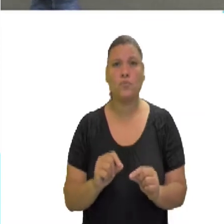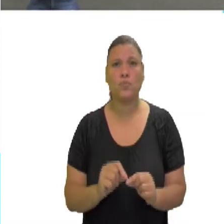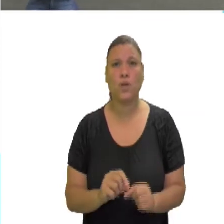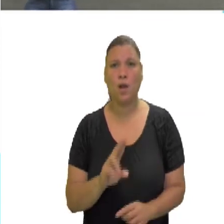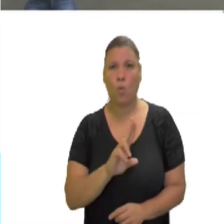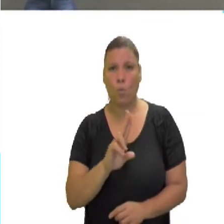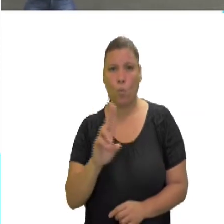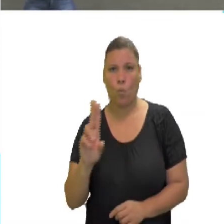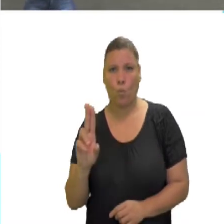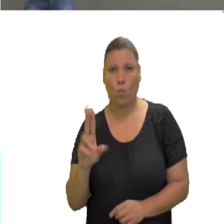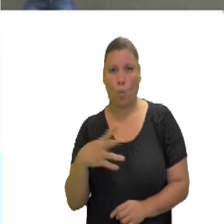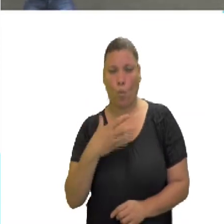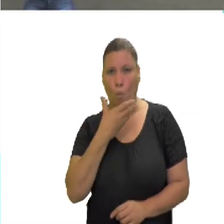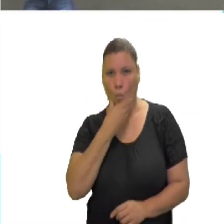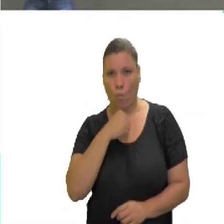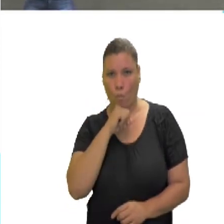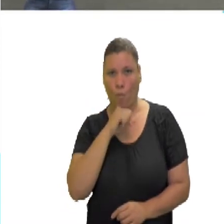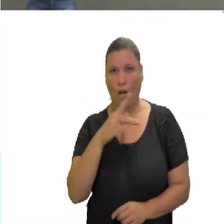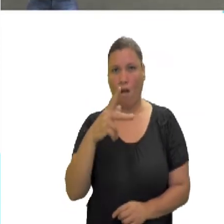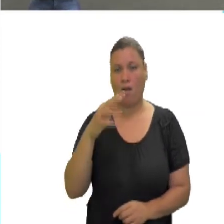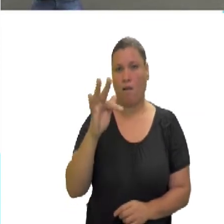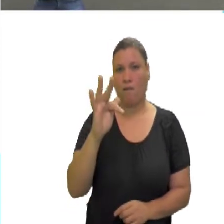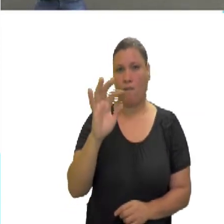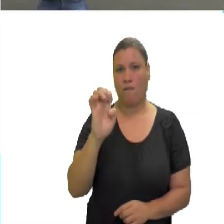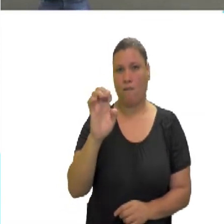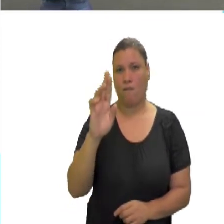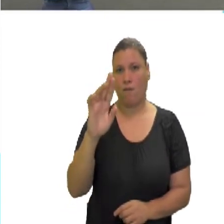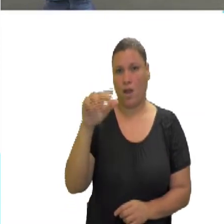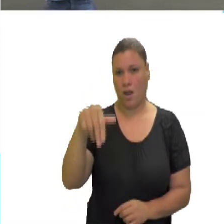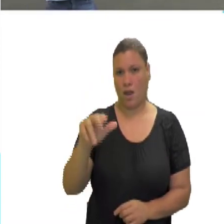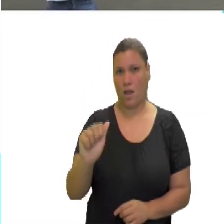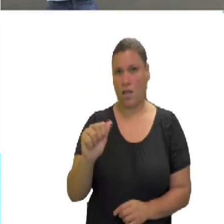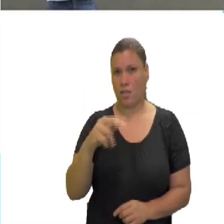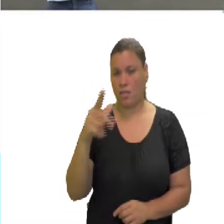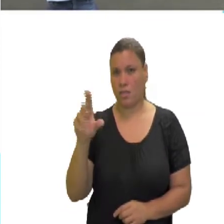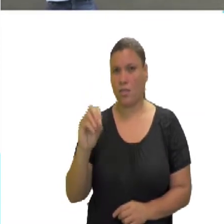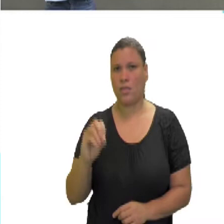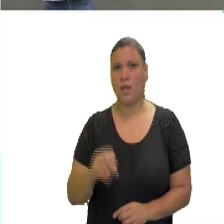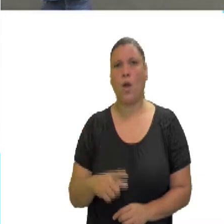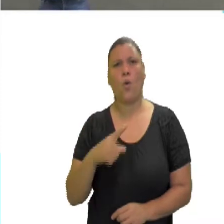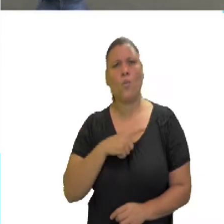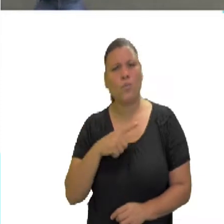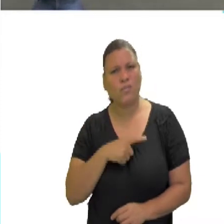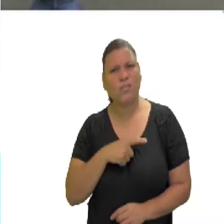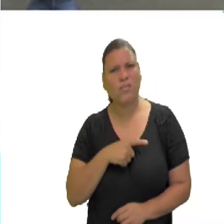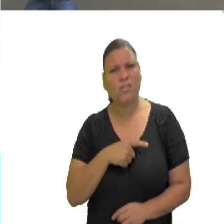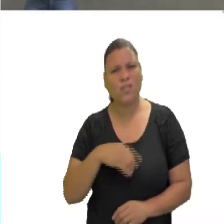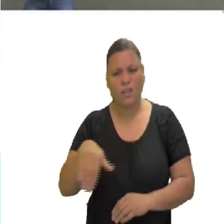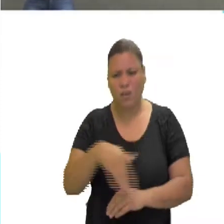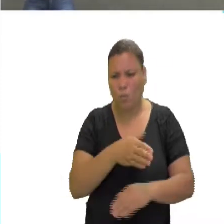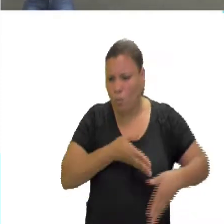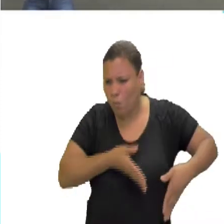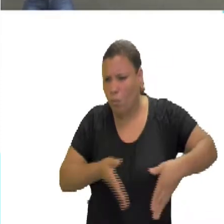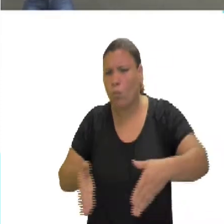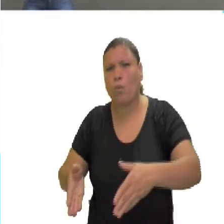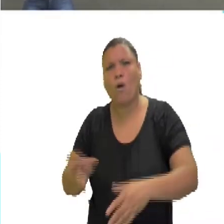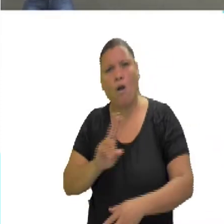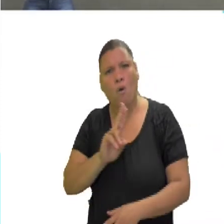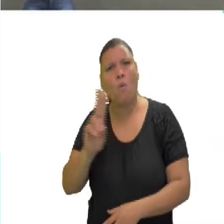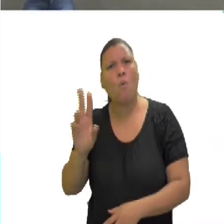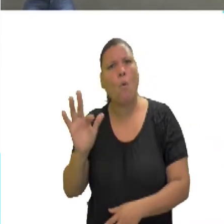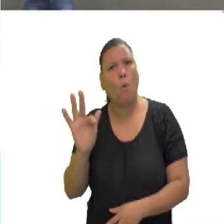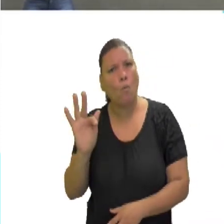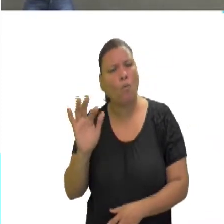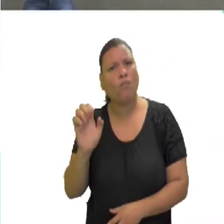é uma rodovia principal que liga São Paulo a Belo Horizonte e Vitória. Então, olha só, lá antigamente